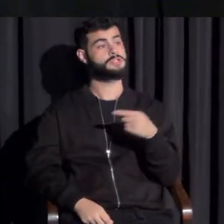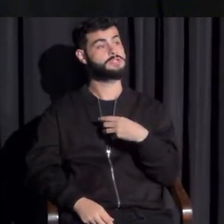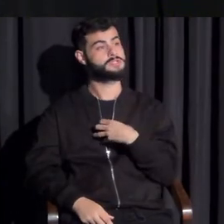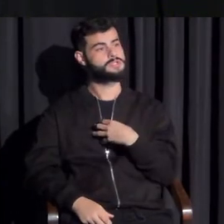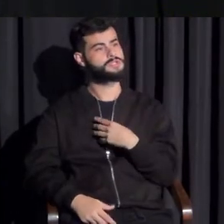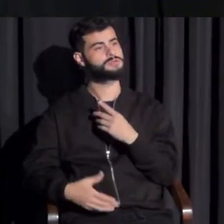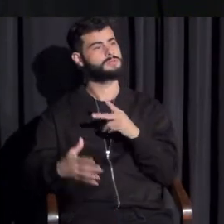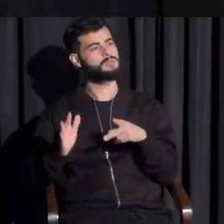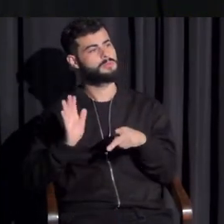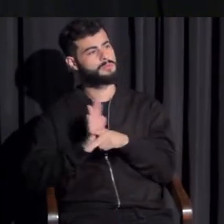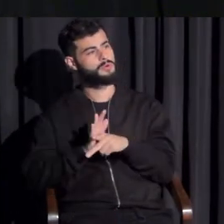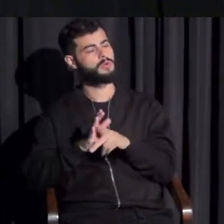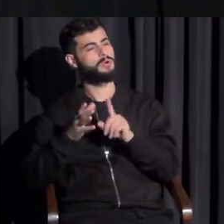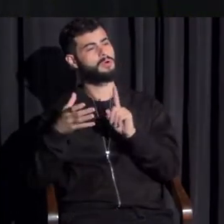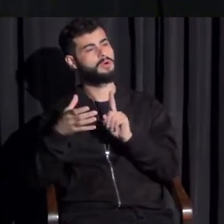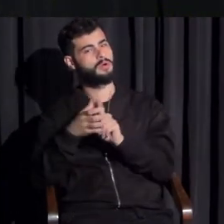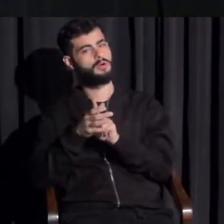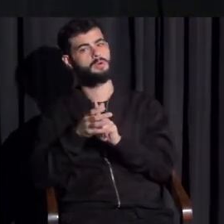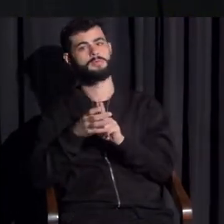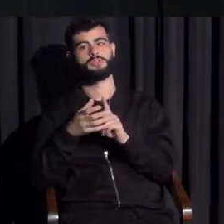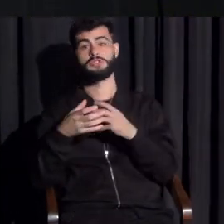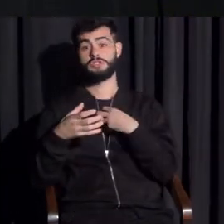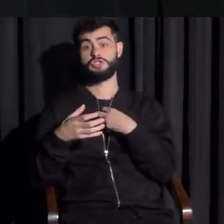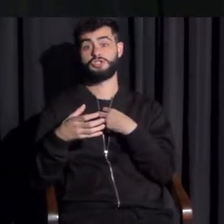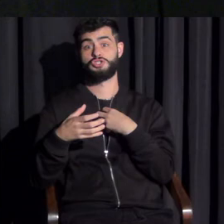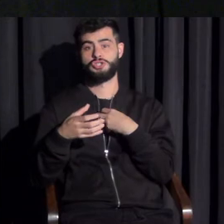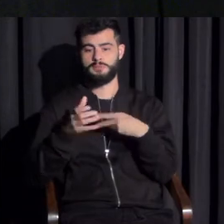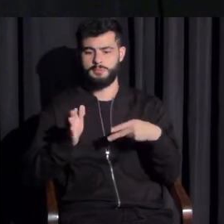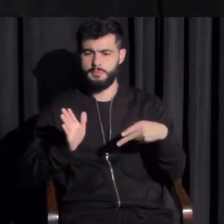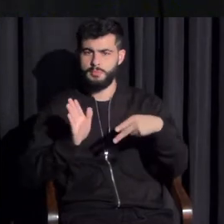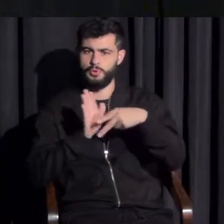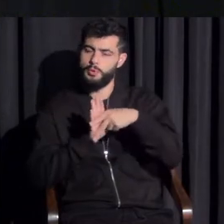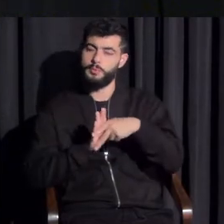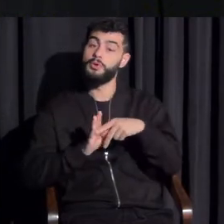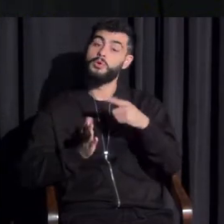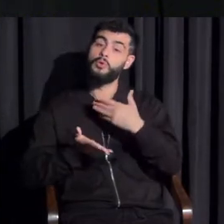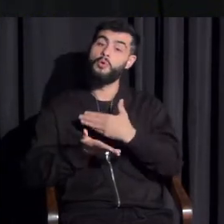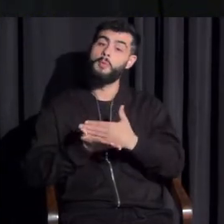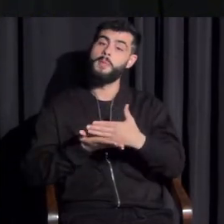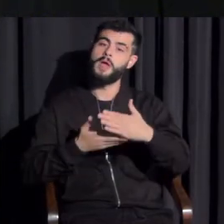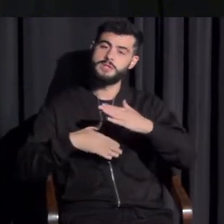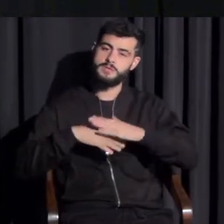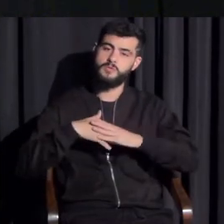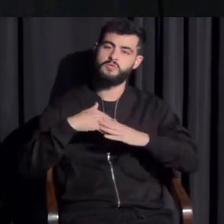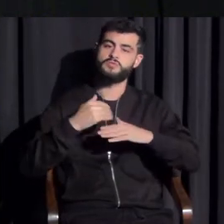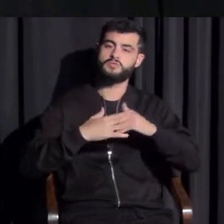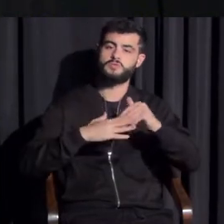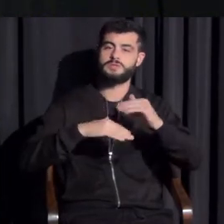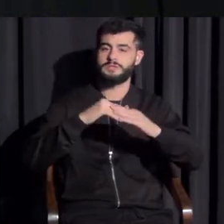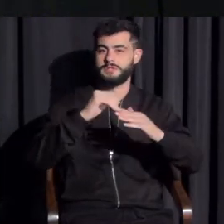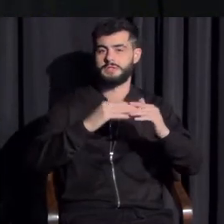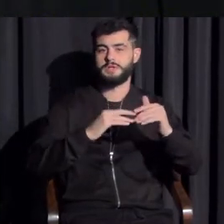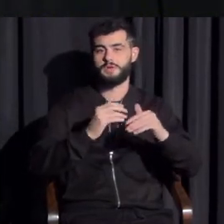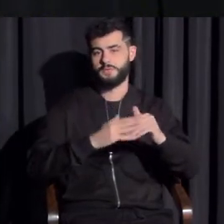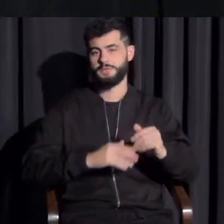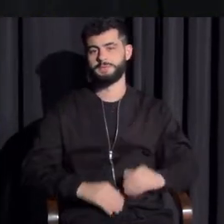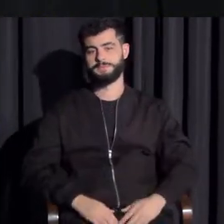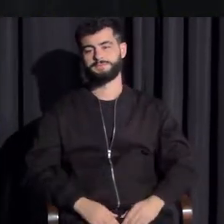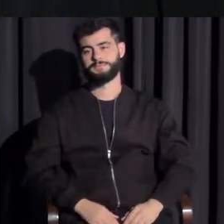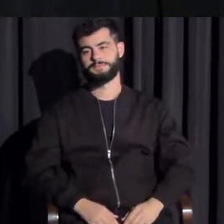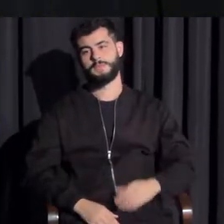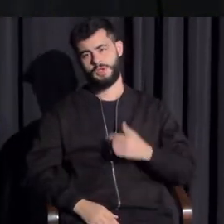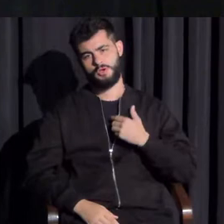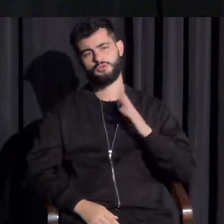tão lineares assim, né, mas esse pertencimento também vai se construindo. Algo que eu falo há muito tempo, né,